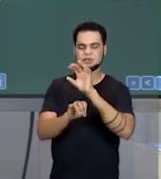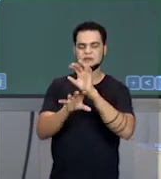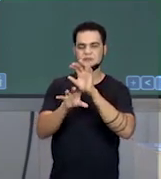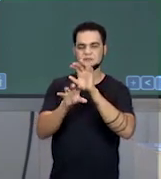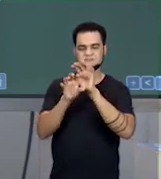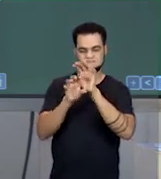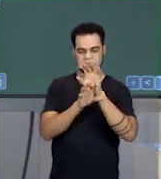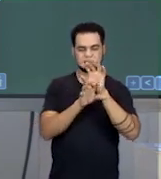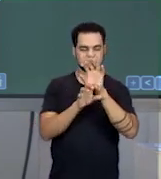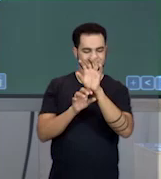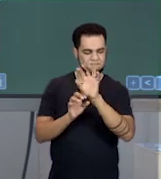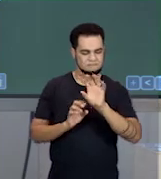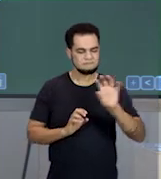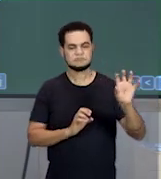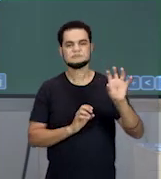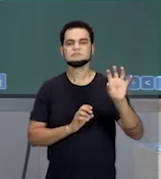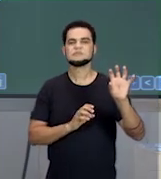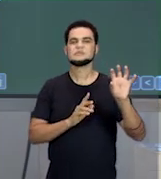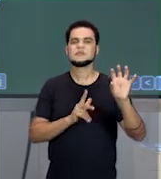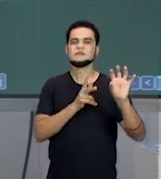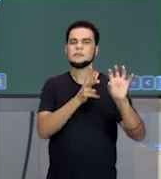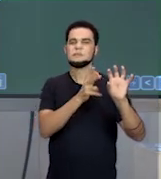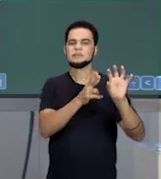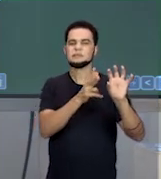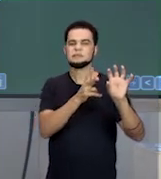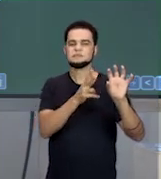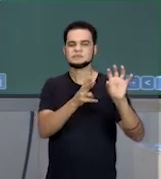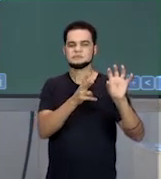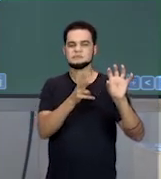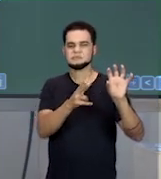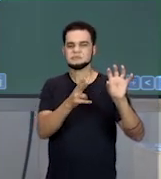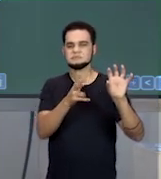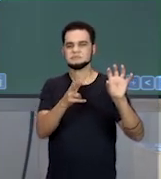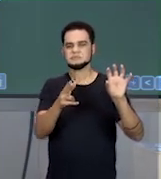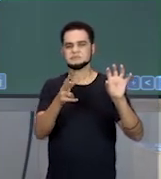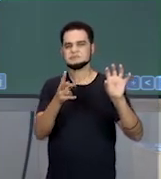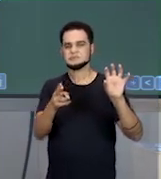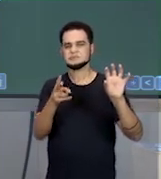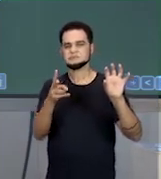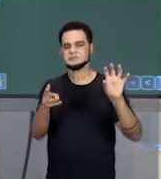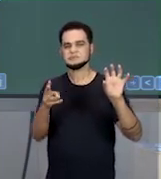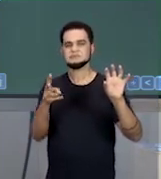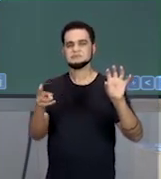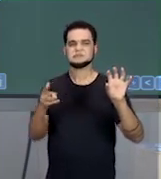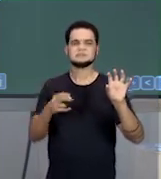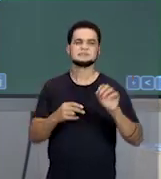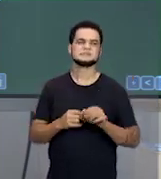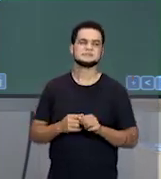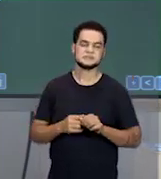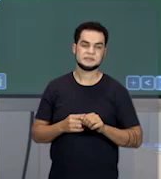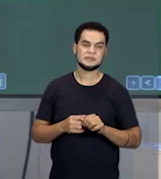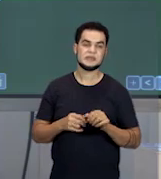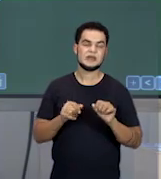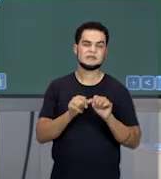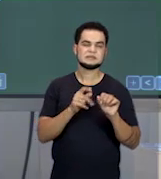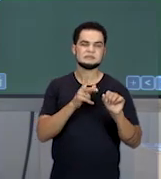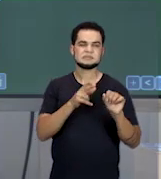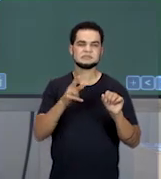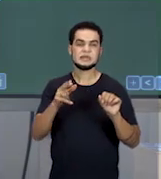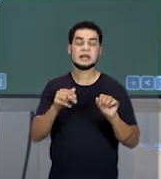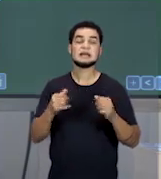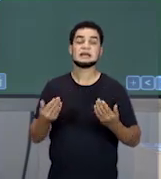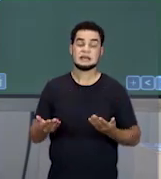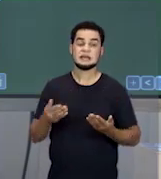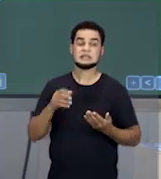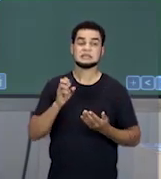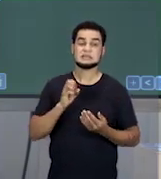que corta o DNA em sequências específicas, lembram? Vou fazer o corte. A partir do momento que eu cortei